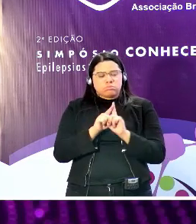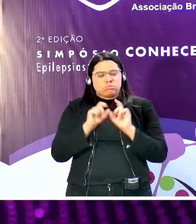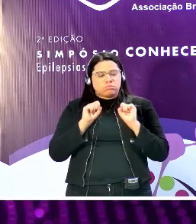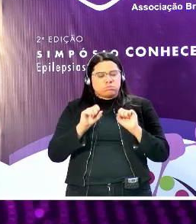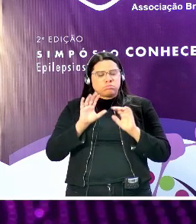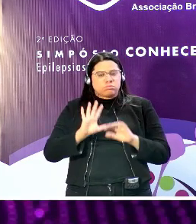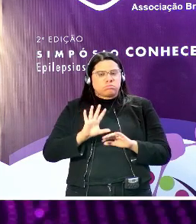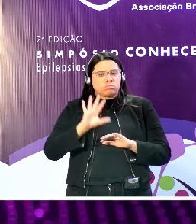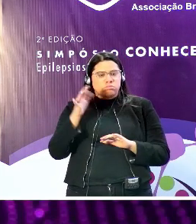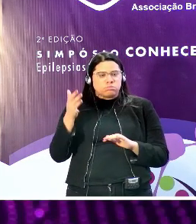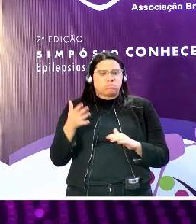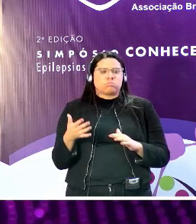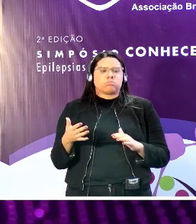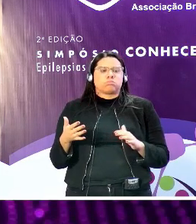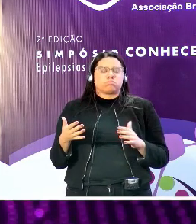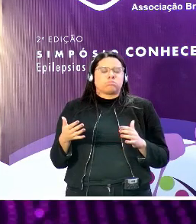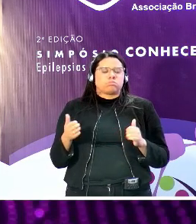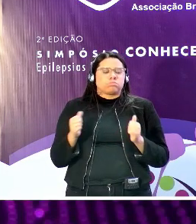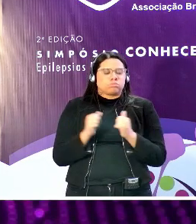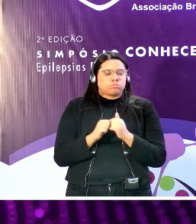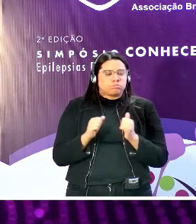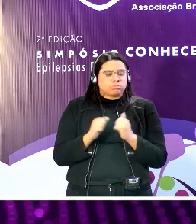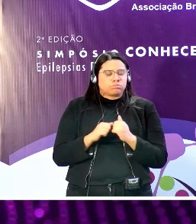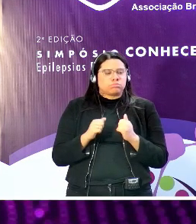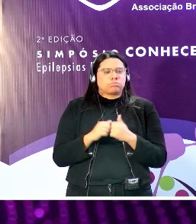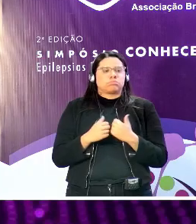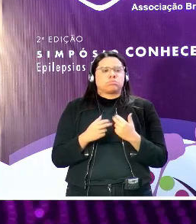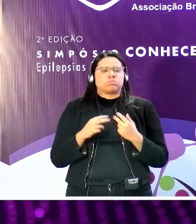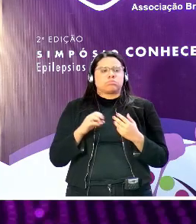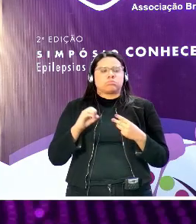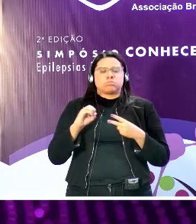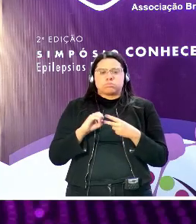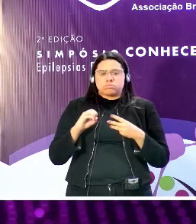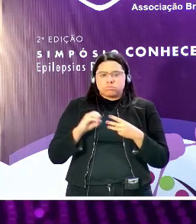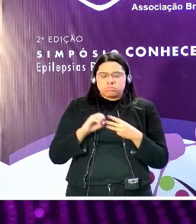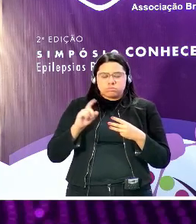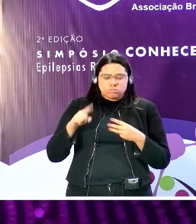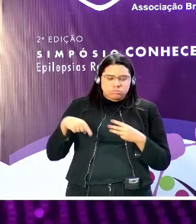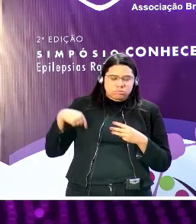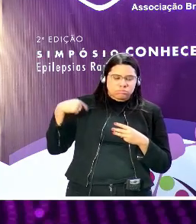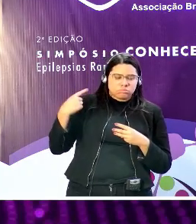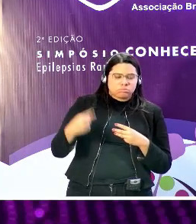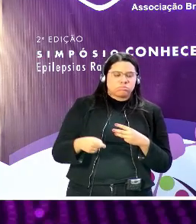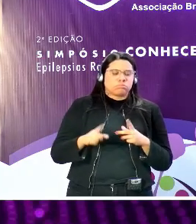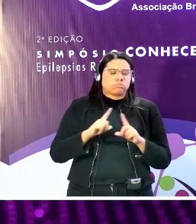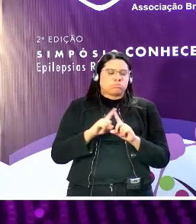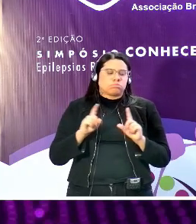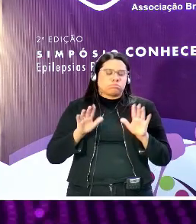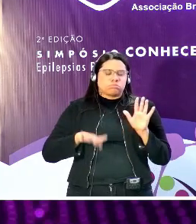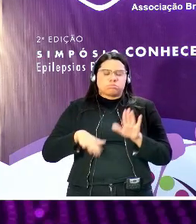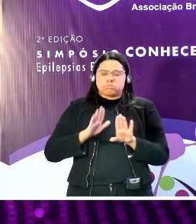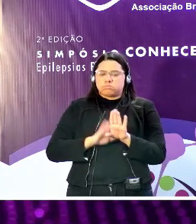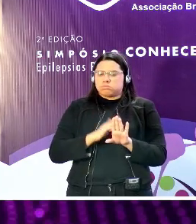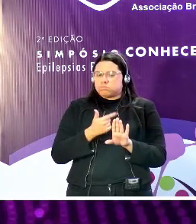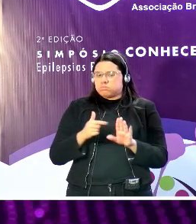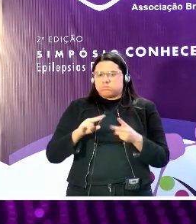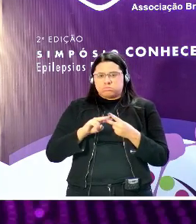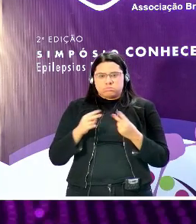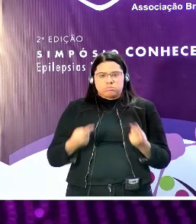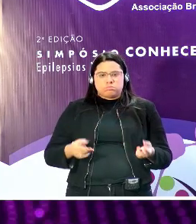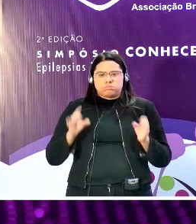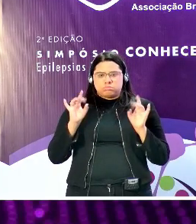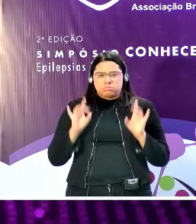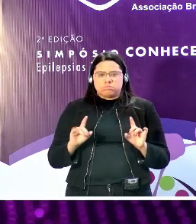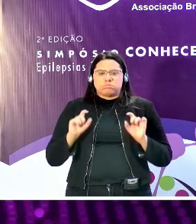acontecer nas células pós-tradução, nem mesmo que não haja mutação específica. O